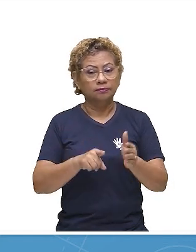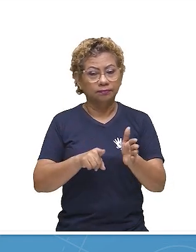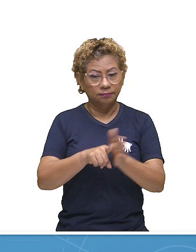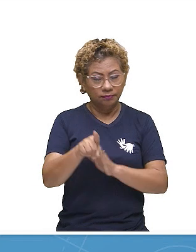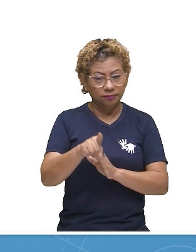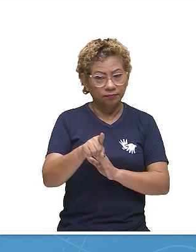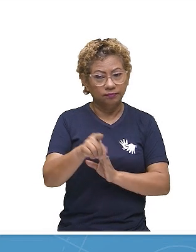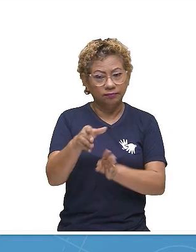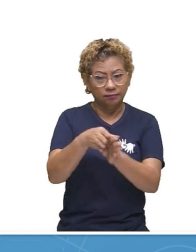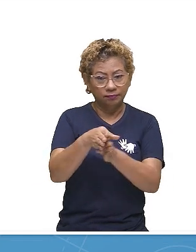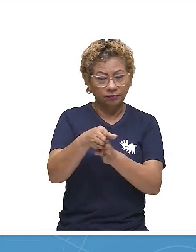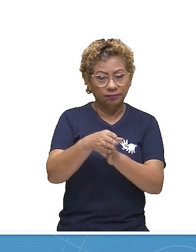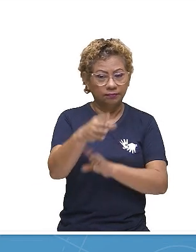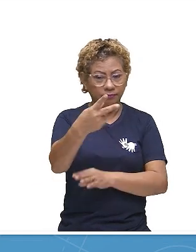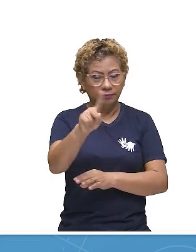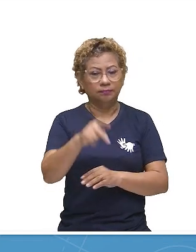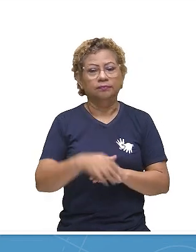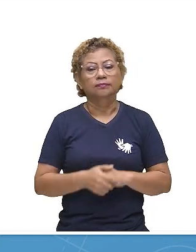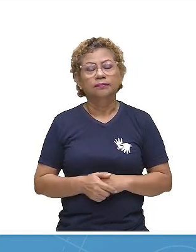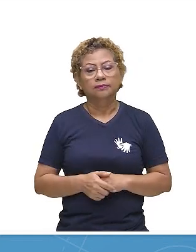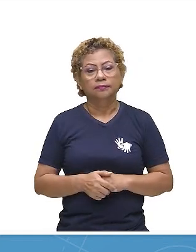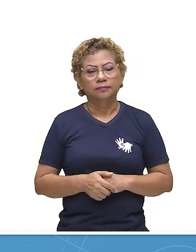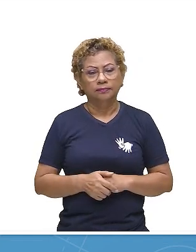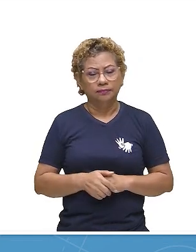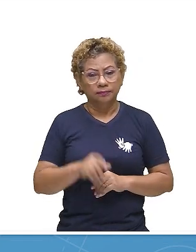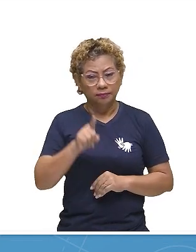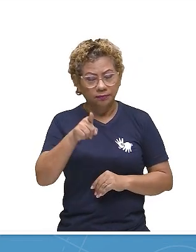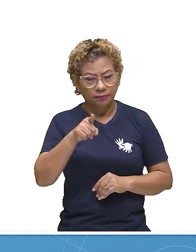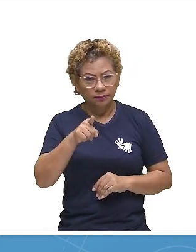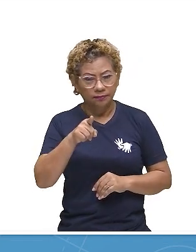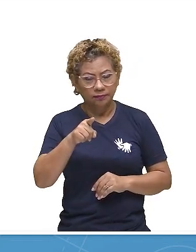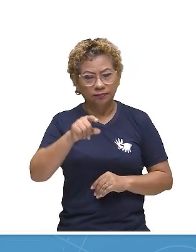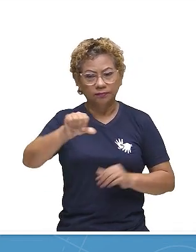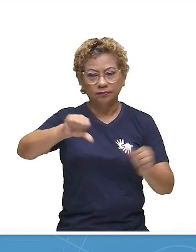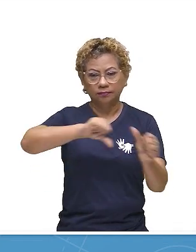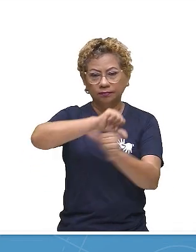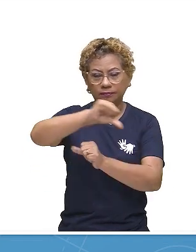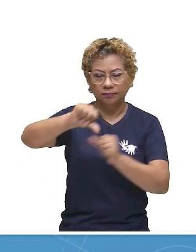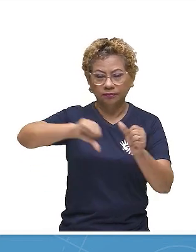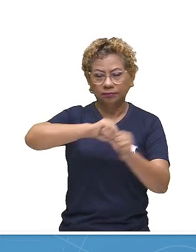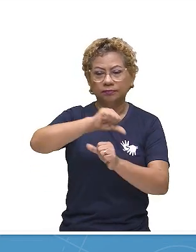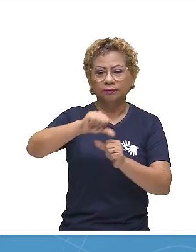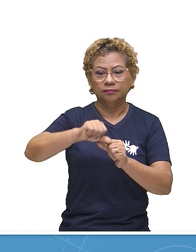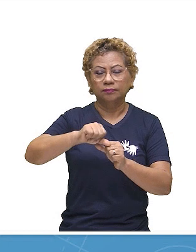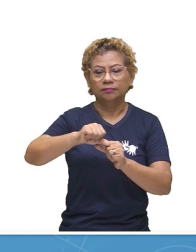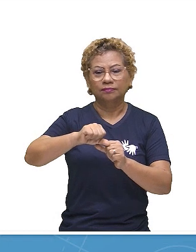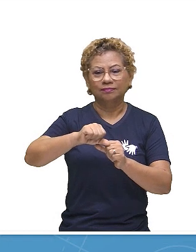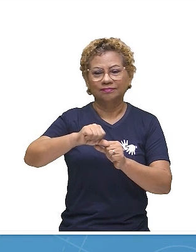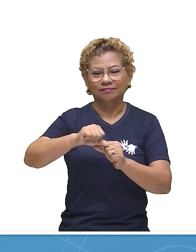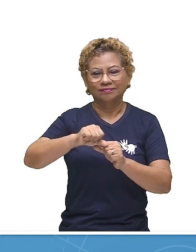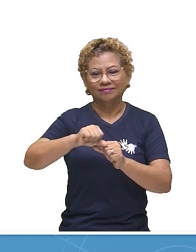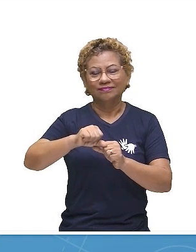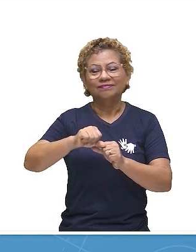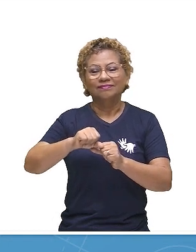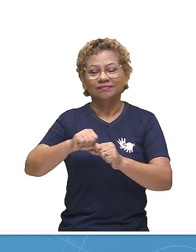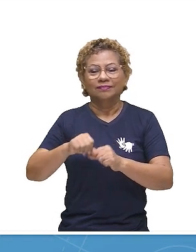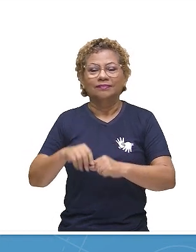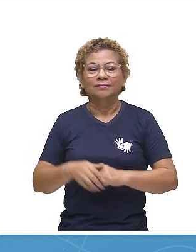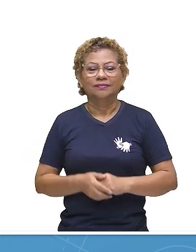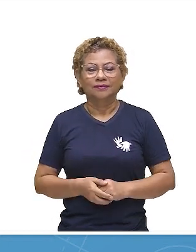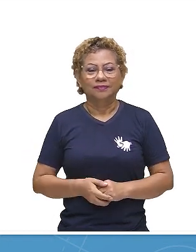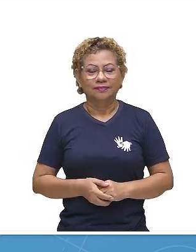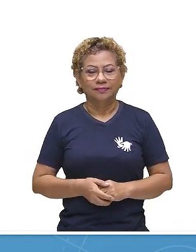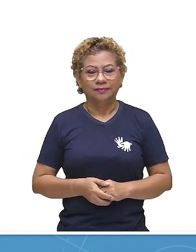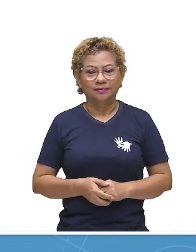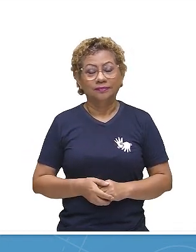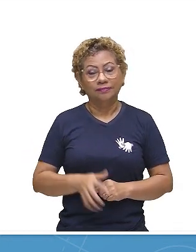vocês, tá? Eu sugiro que vocês peguem esse número decimal e transformem-o em fração. Fica mais fácil de desenvolver. Queridos